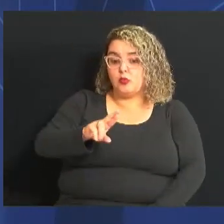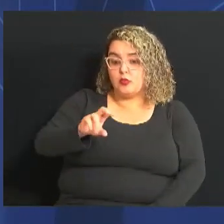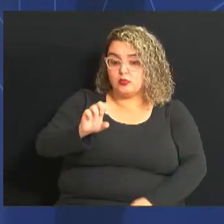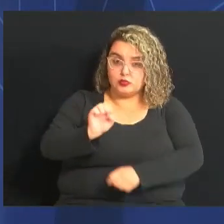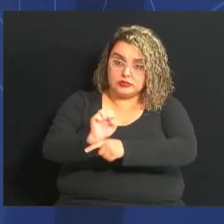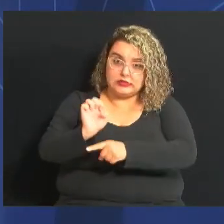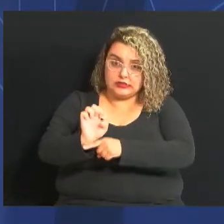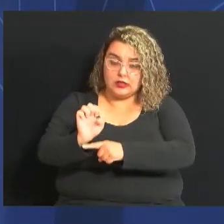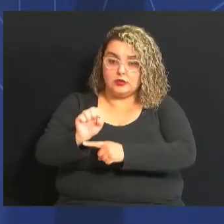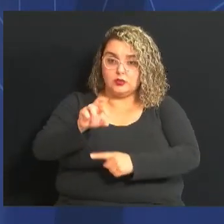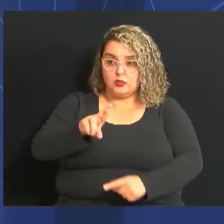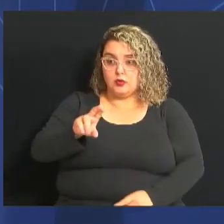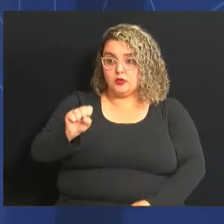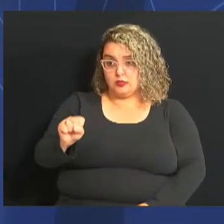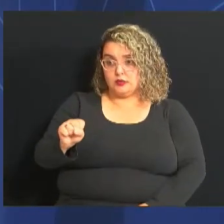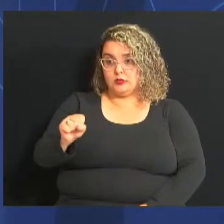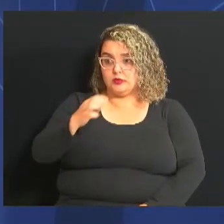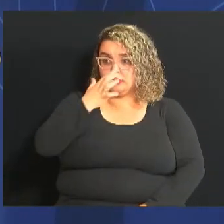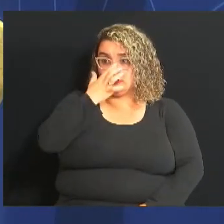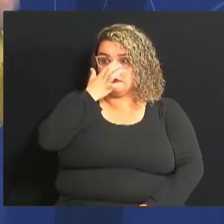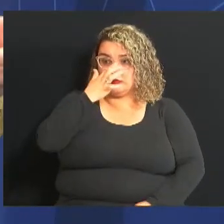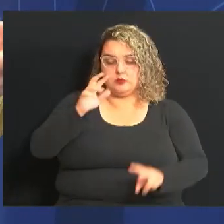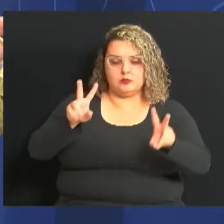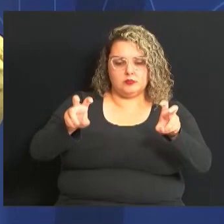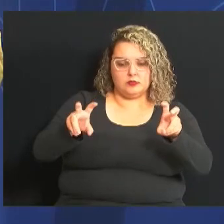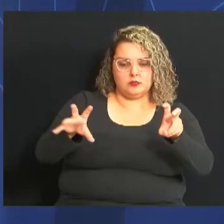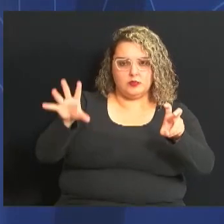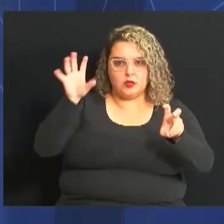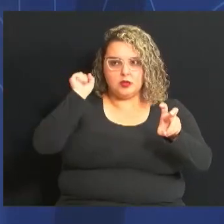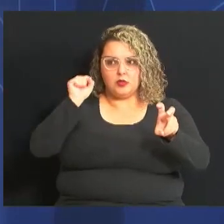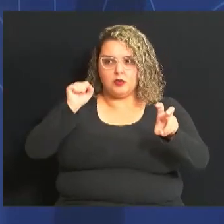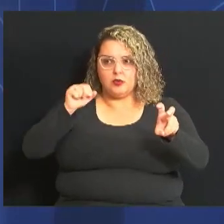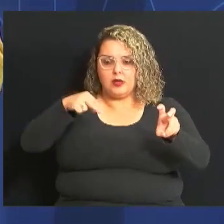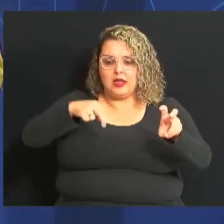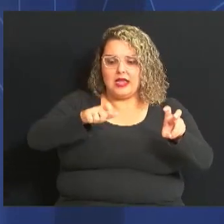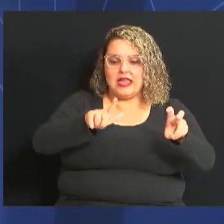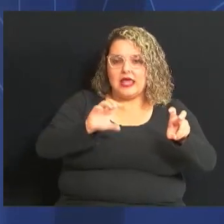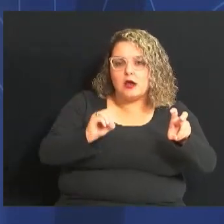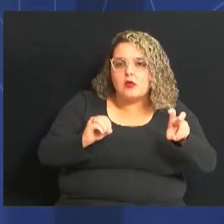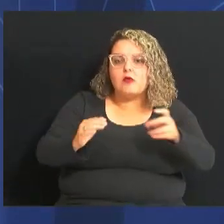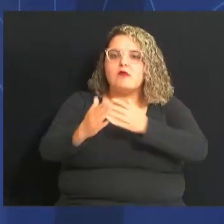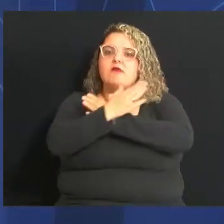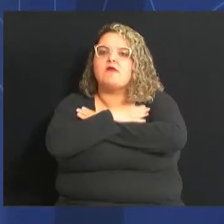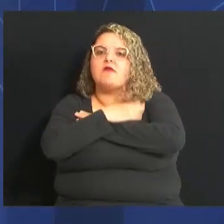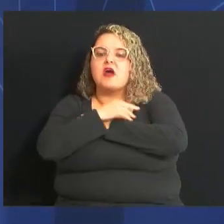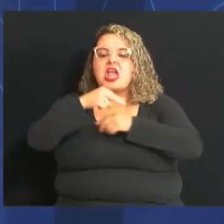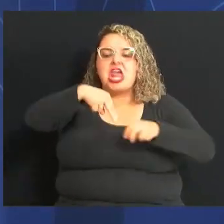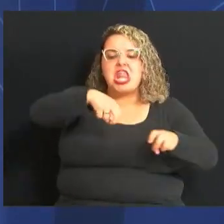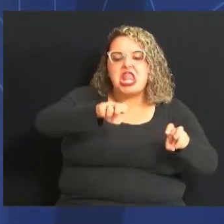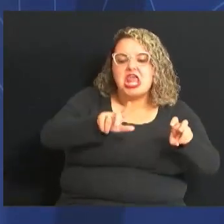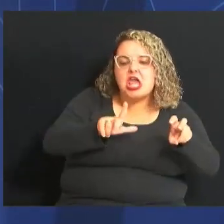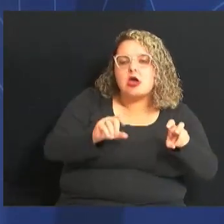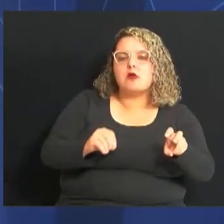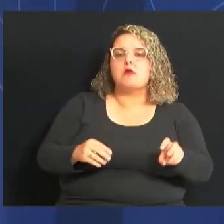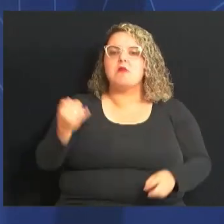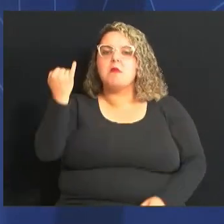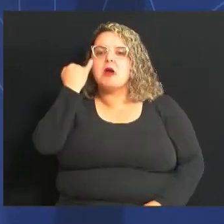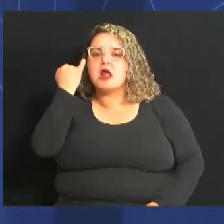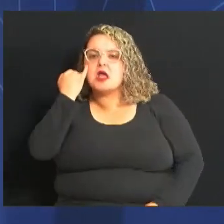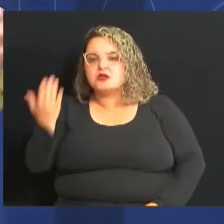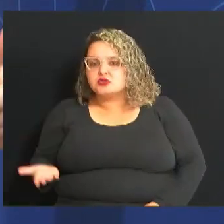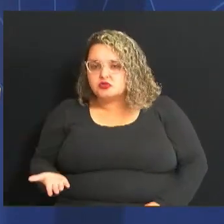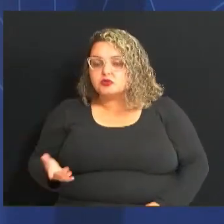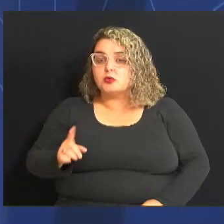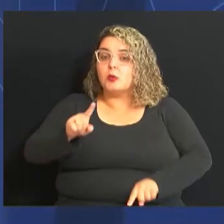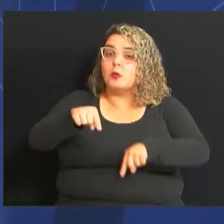testemunhas disseram ter ouvido, abro aspas, nego vagabundo e nego preguiçoso, fecho aspas. Outro caso foi